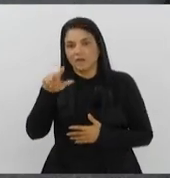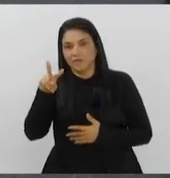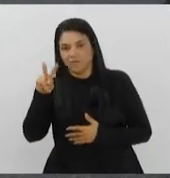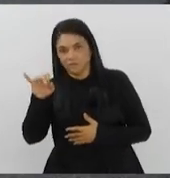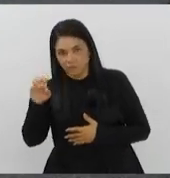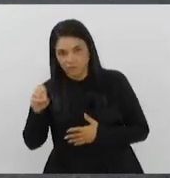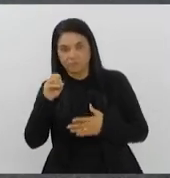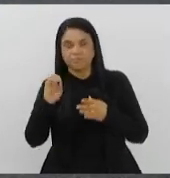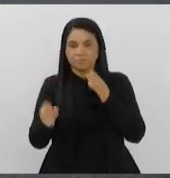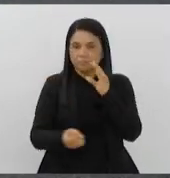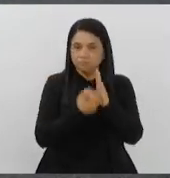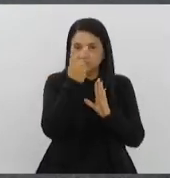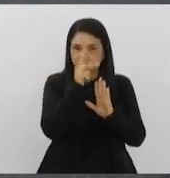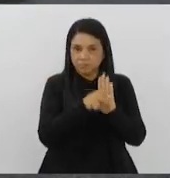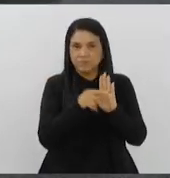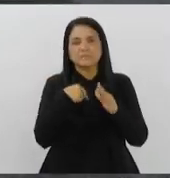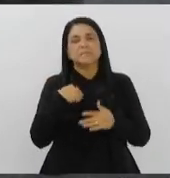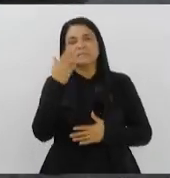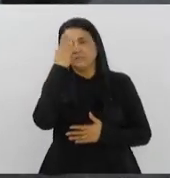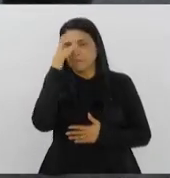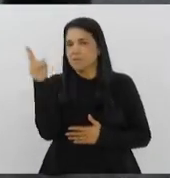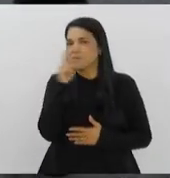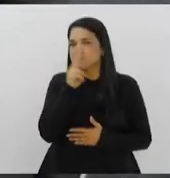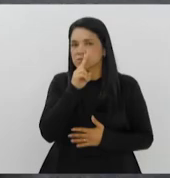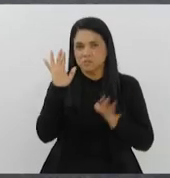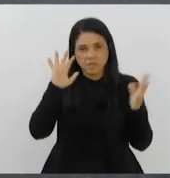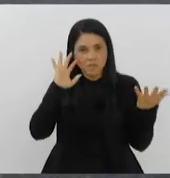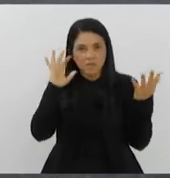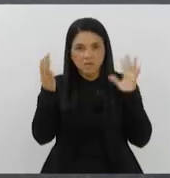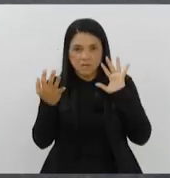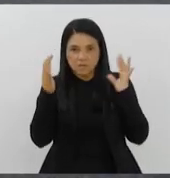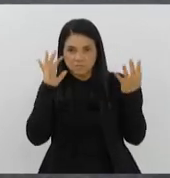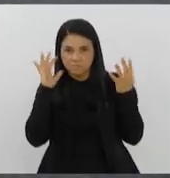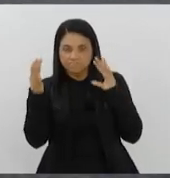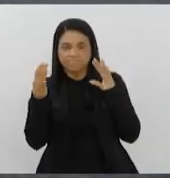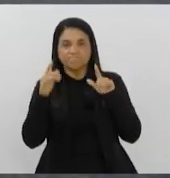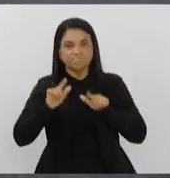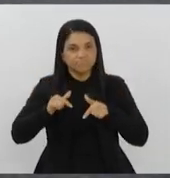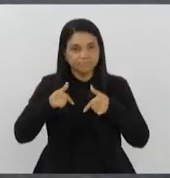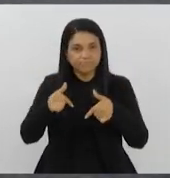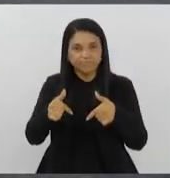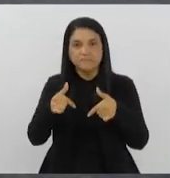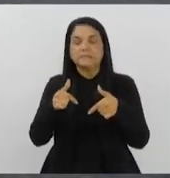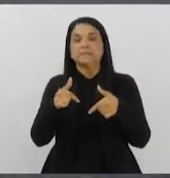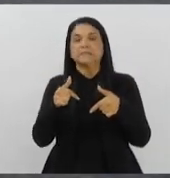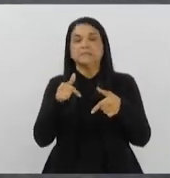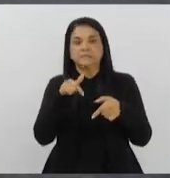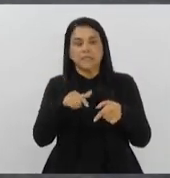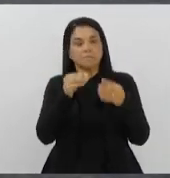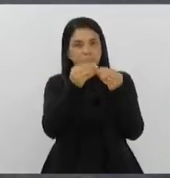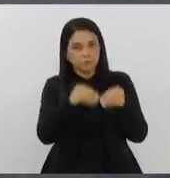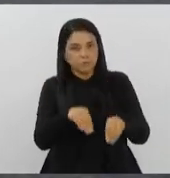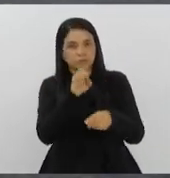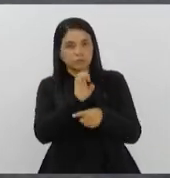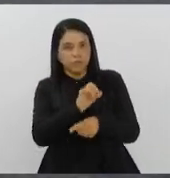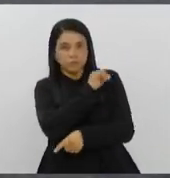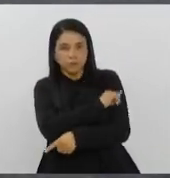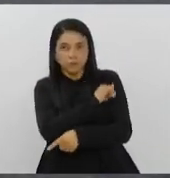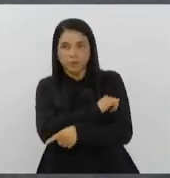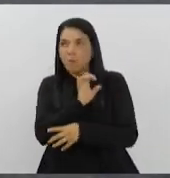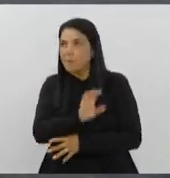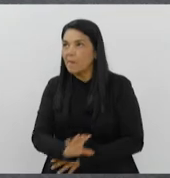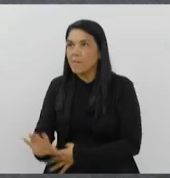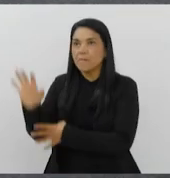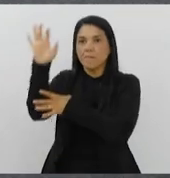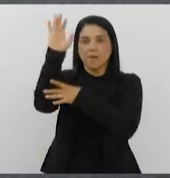todos sabemos que a questão das emergências climáticas tem atingido não só o Estado do Rio de Janeiro, mas o Brasil inteiro, o